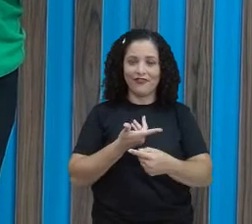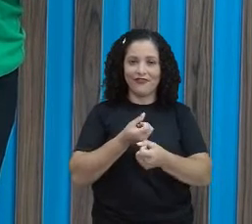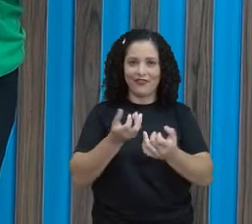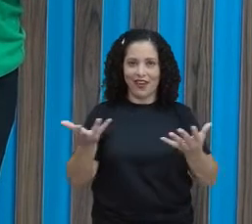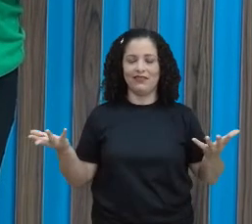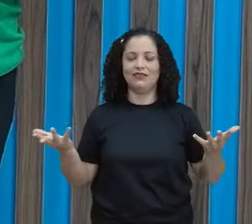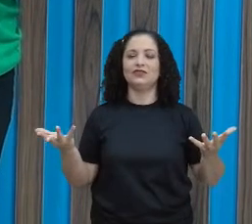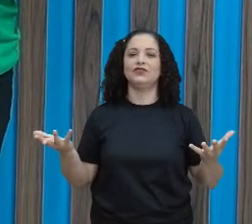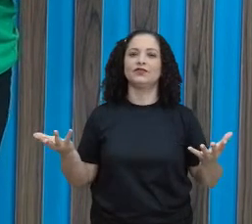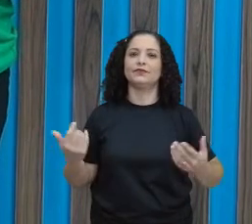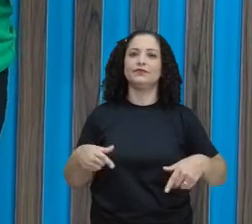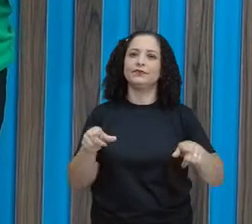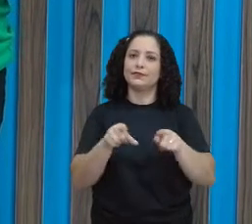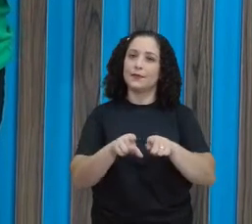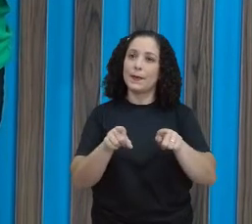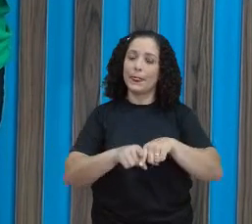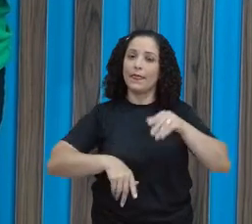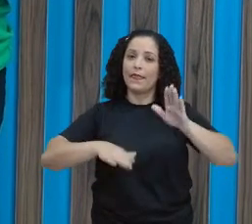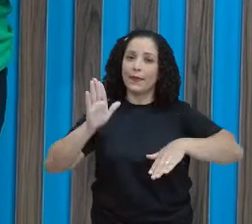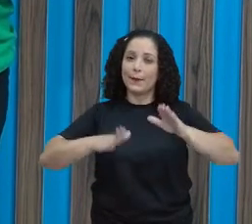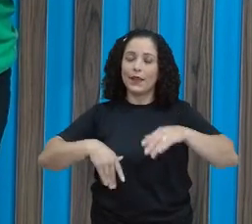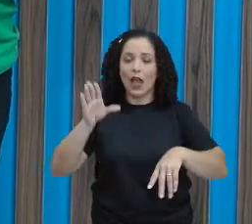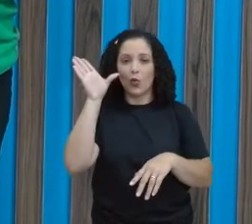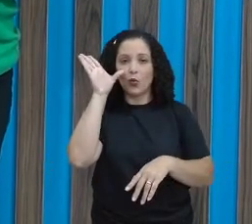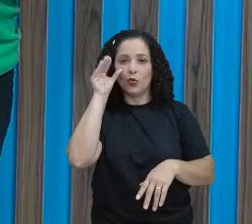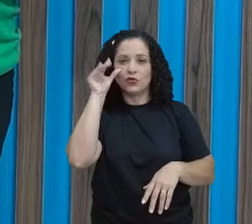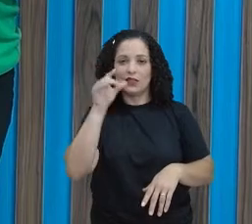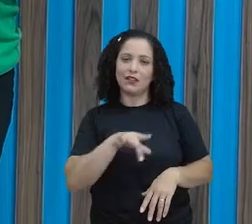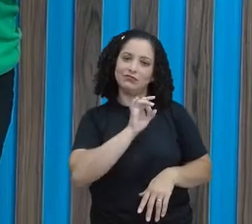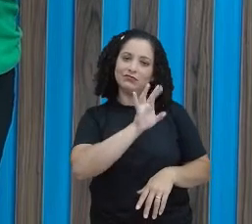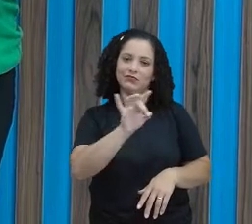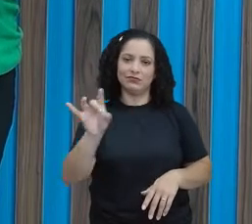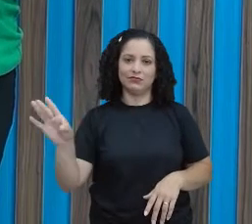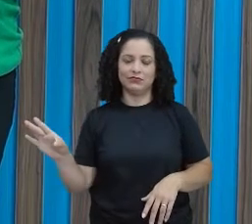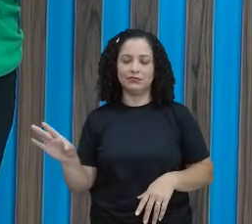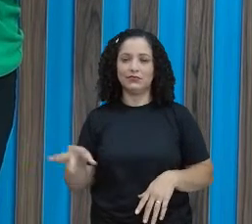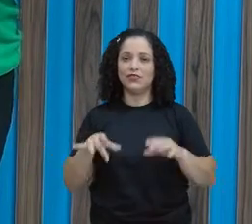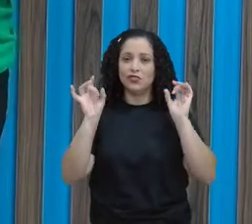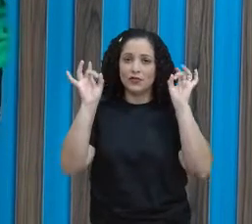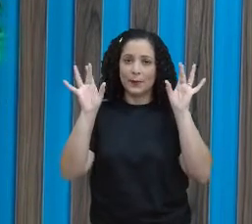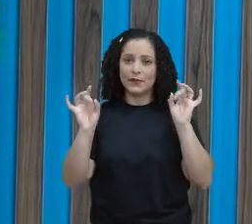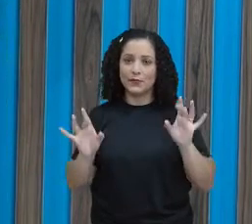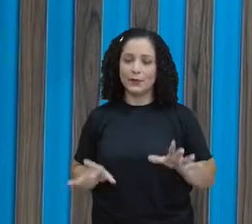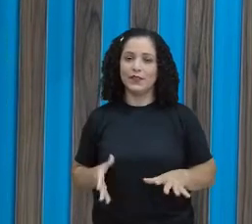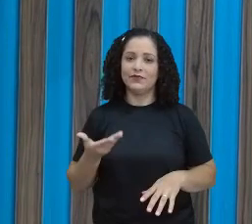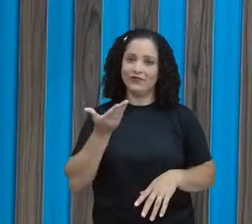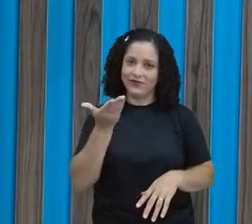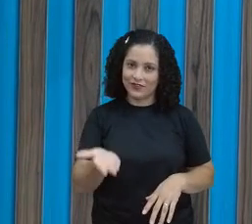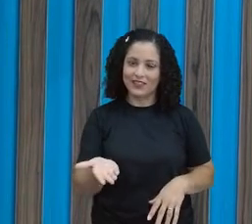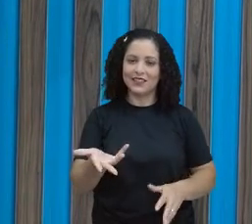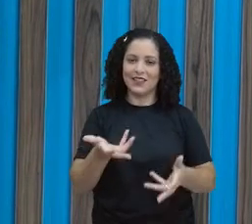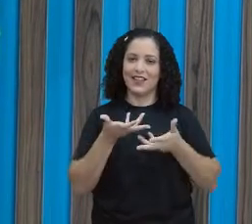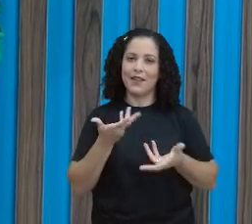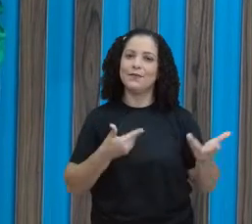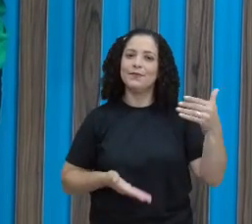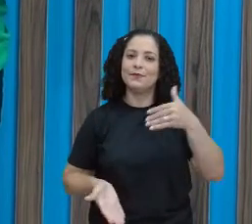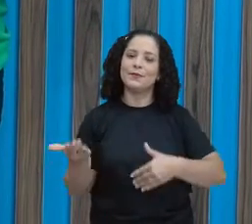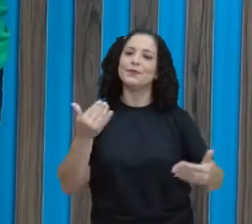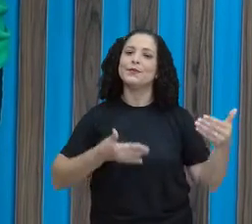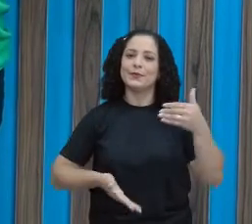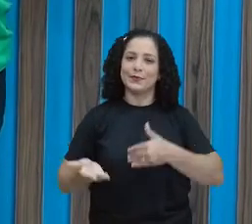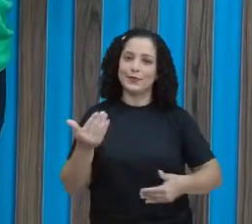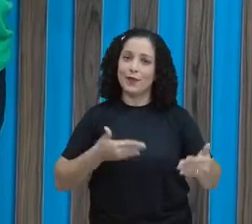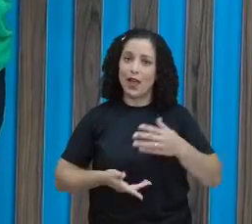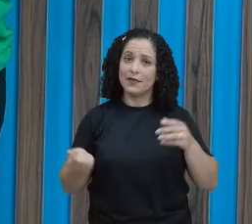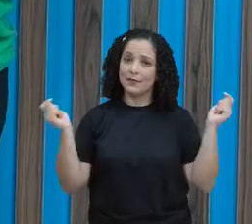tá? Então, vai também da curiosidade de cada um. Principalmente, se você quiser participar aqui com a gente, né?